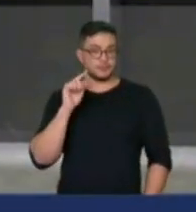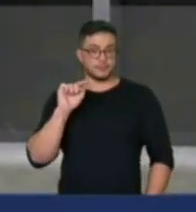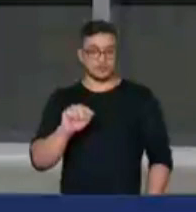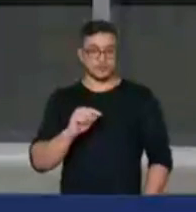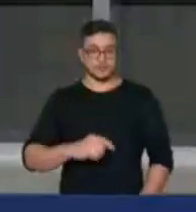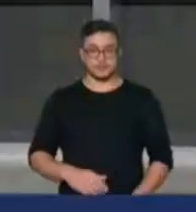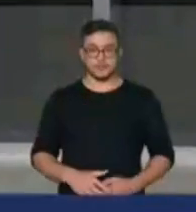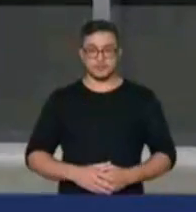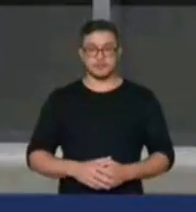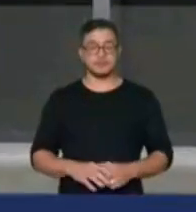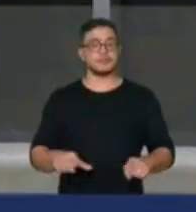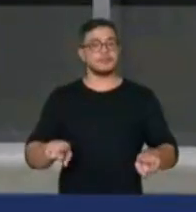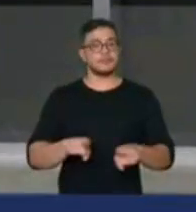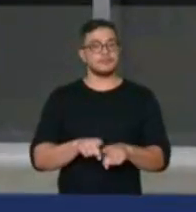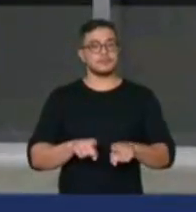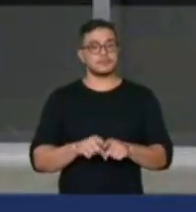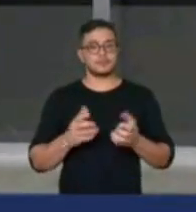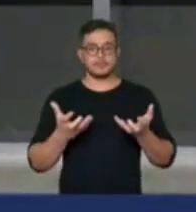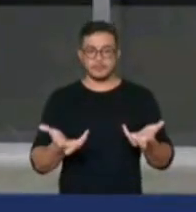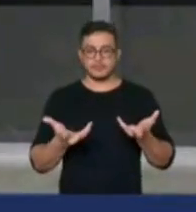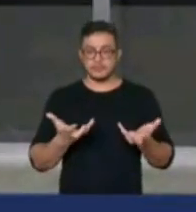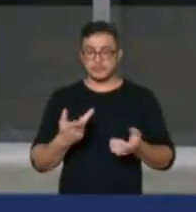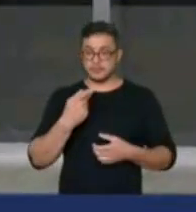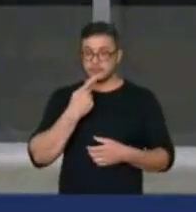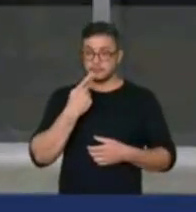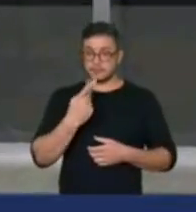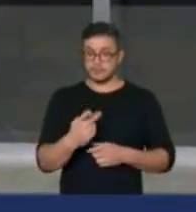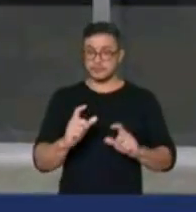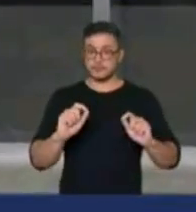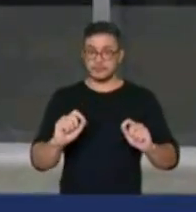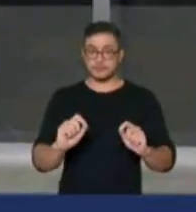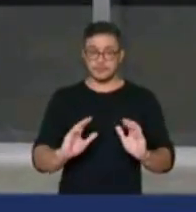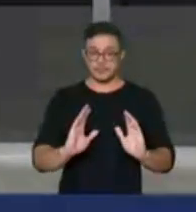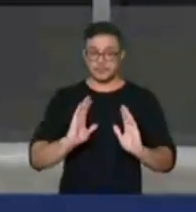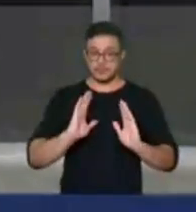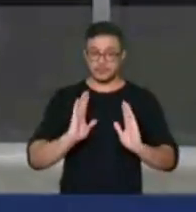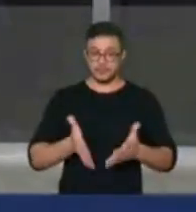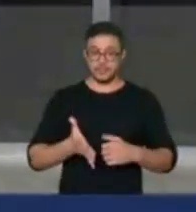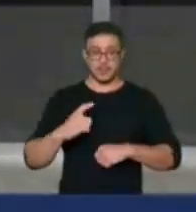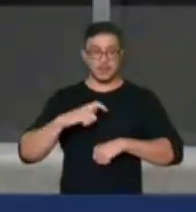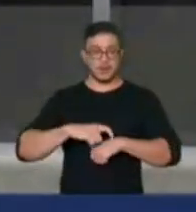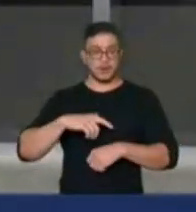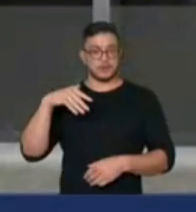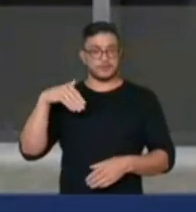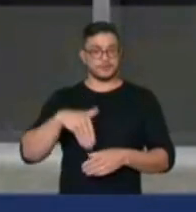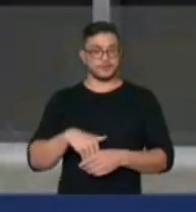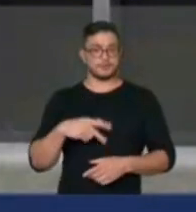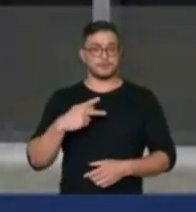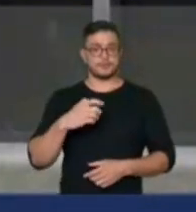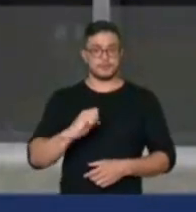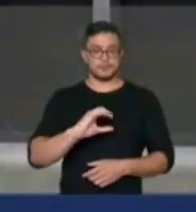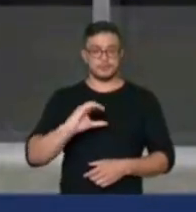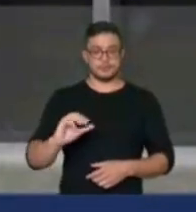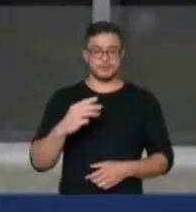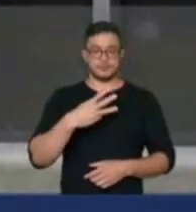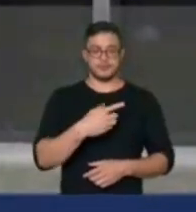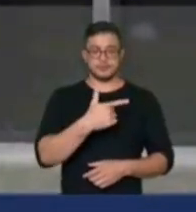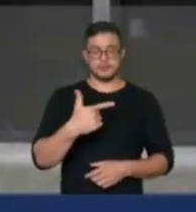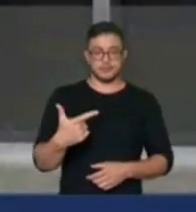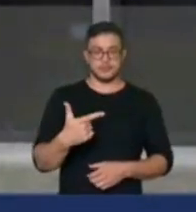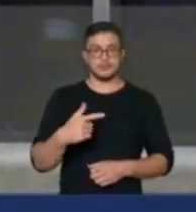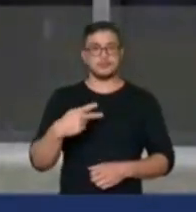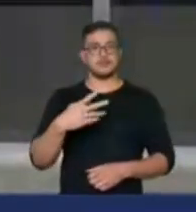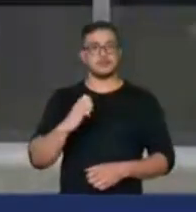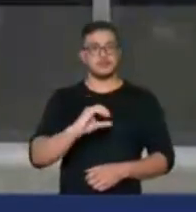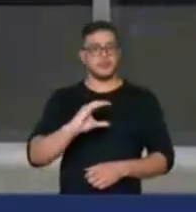essa Câmara, é mais do que na hora de votar a PEC 32, a PEC da transição, a PEC